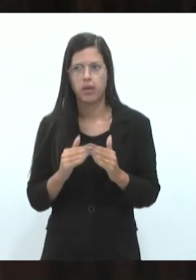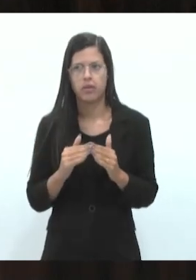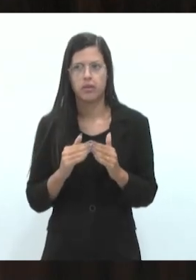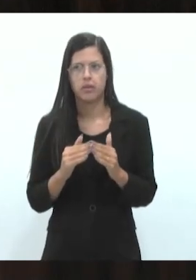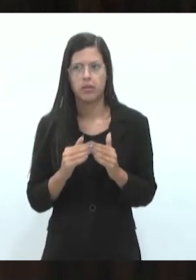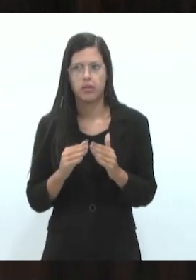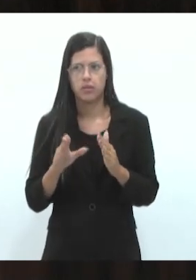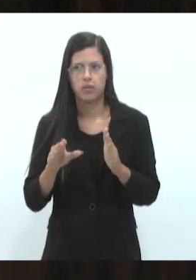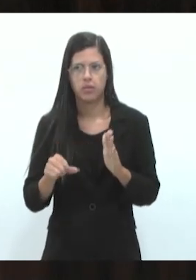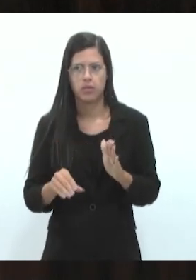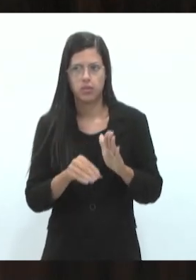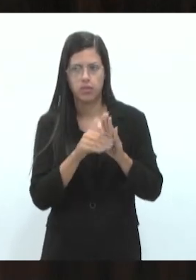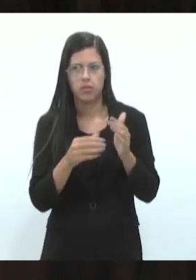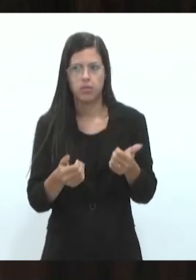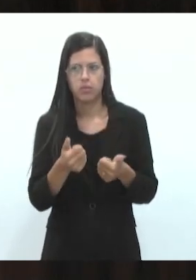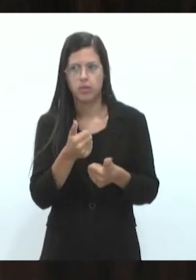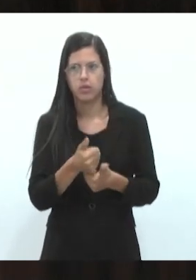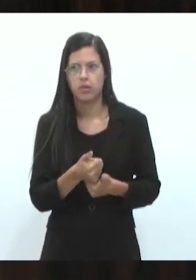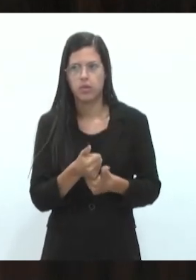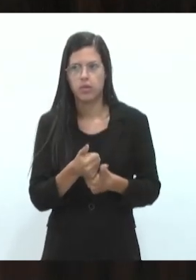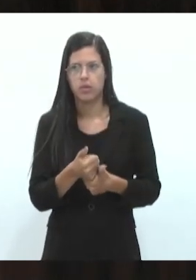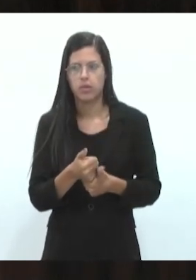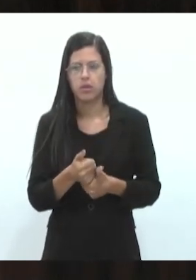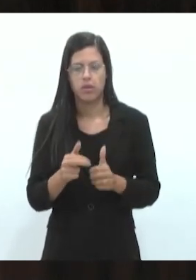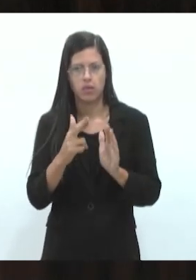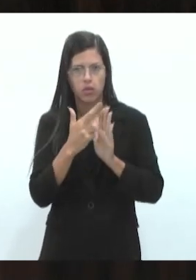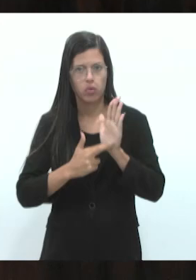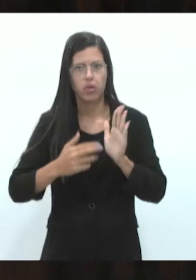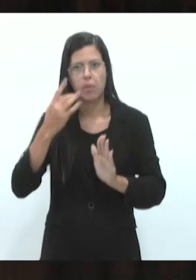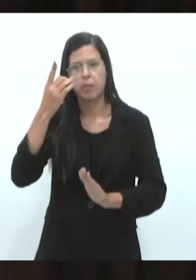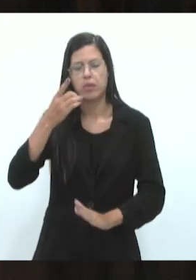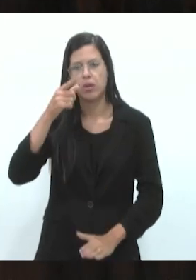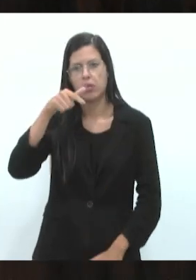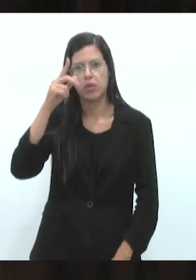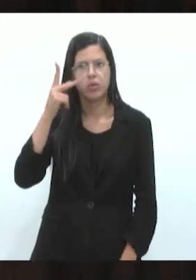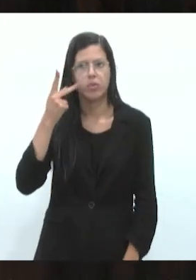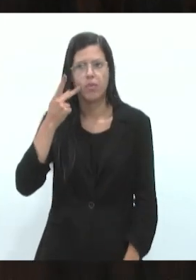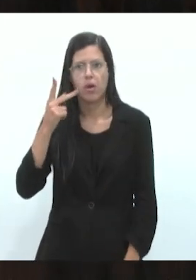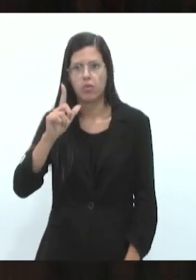por substantivo. Relatores: deputado Luiz Paulo,